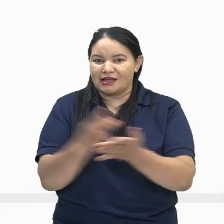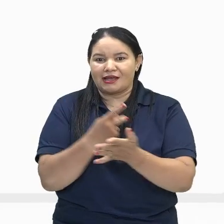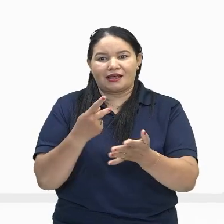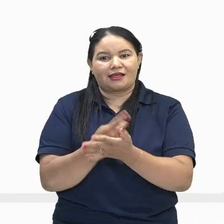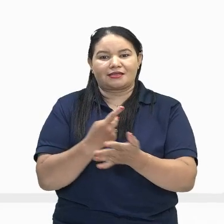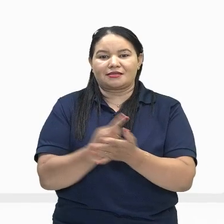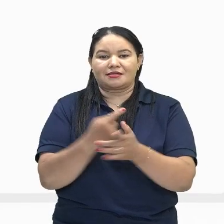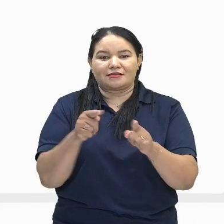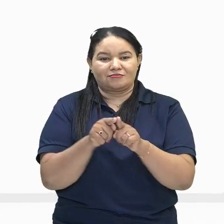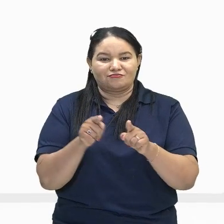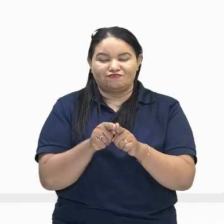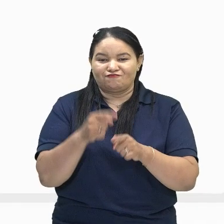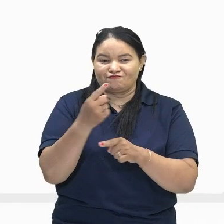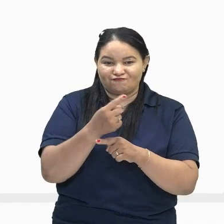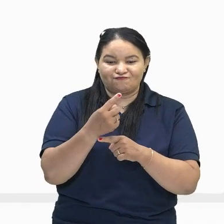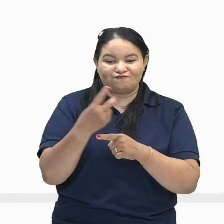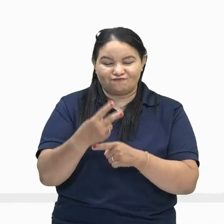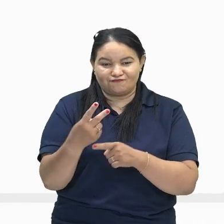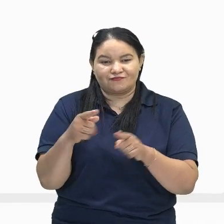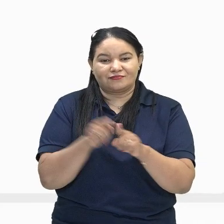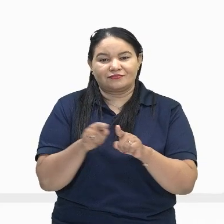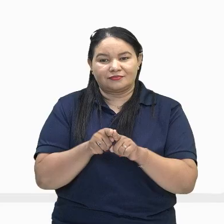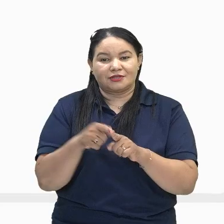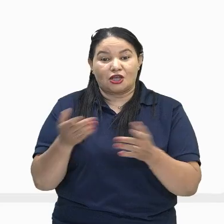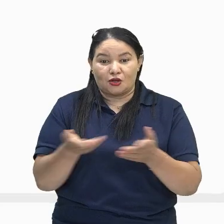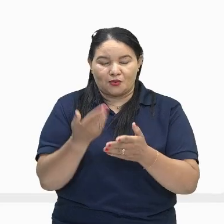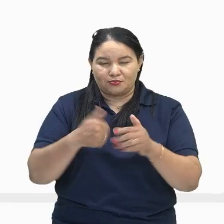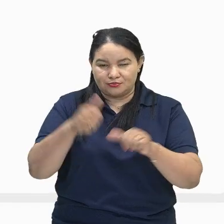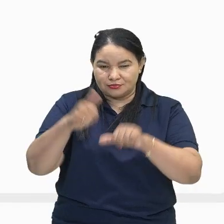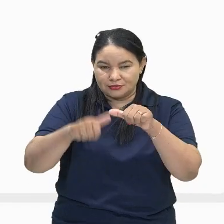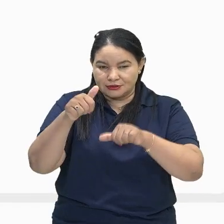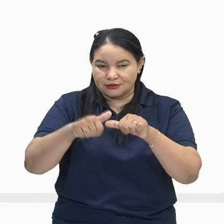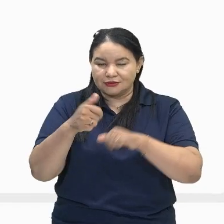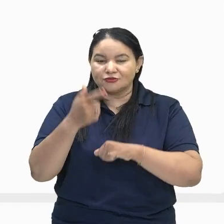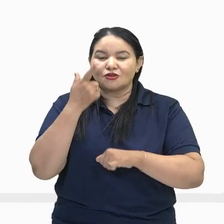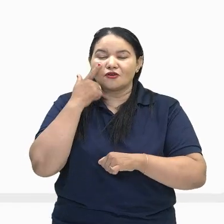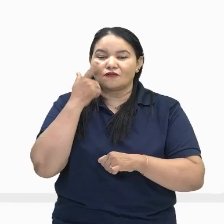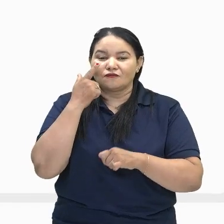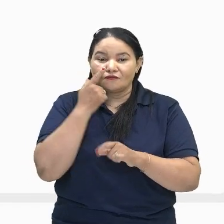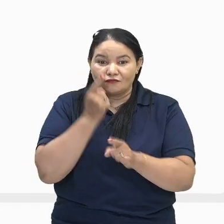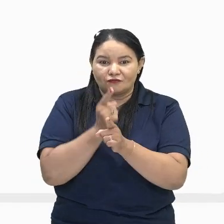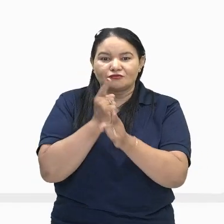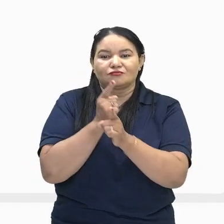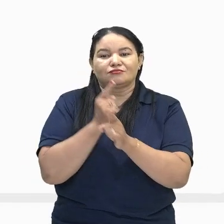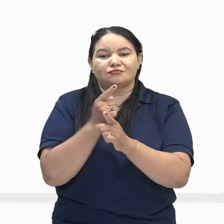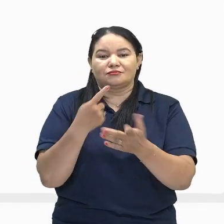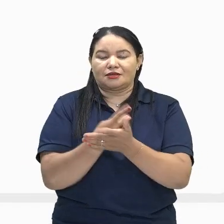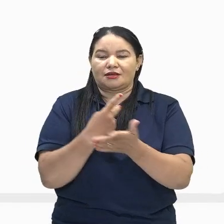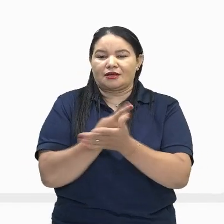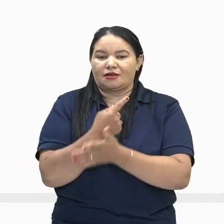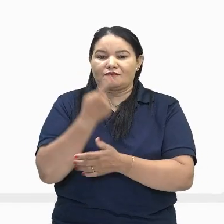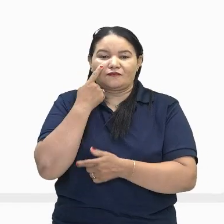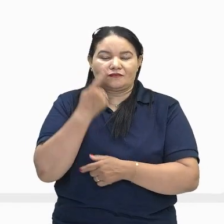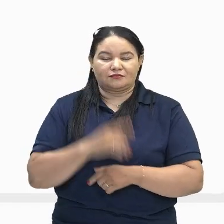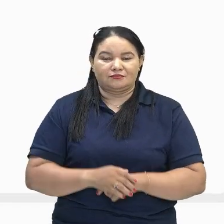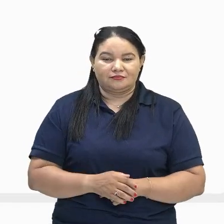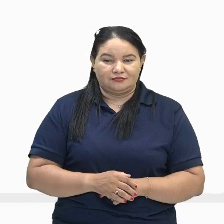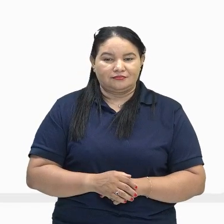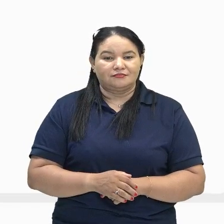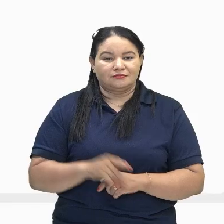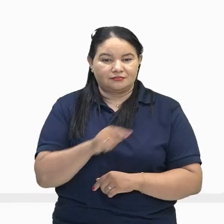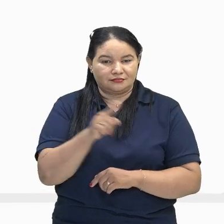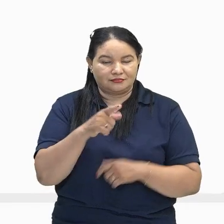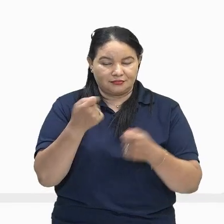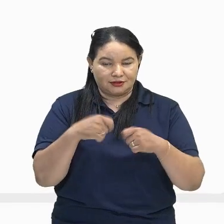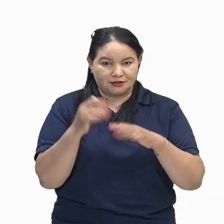segunda, colocando aqui para vocês. E é sobre eles que nós vamos já estudar, ok? Para que a gente também fique atento a